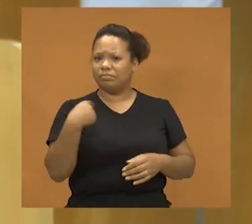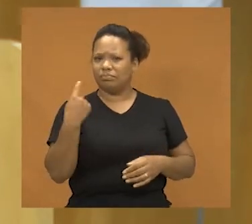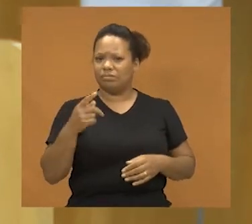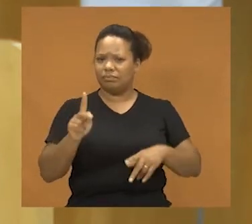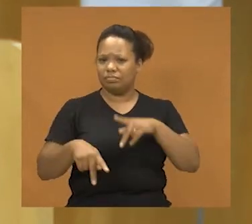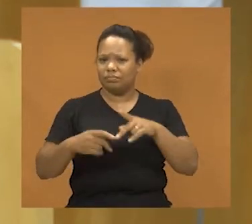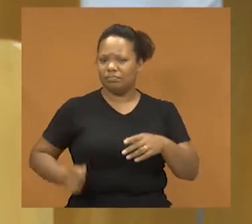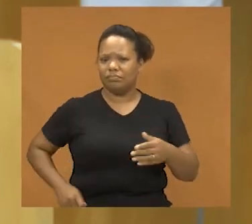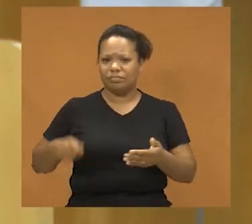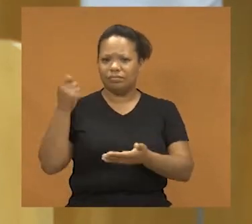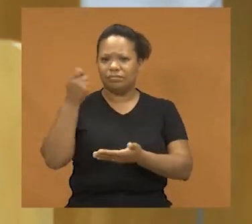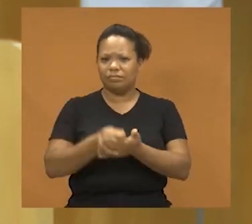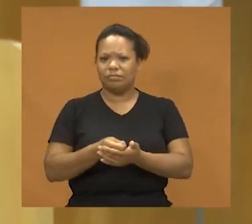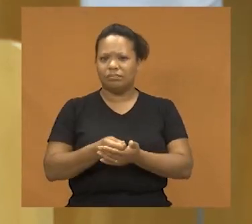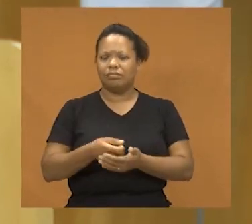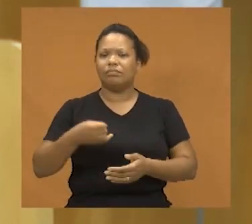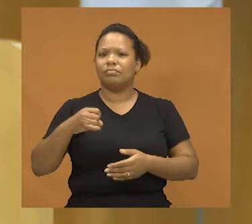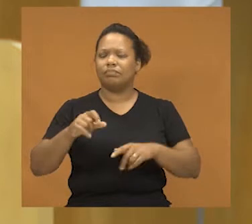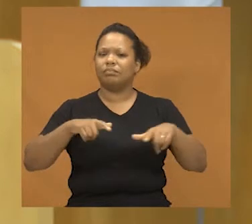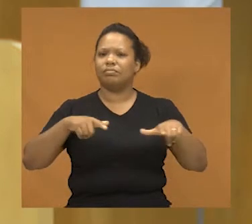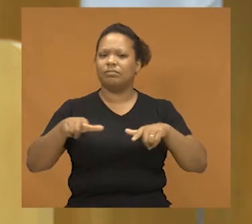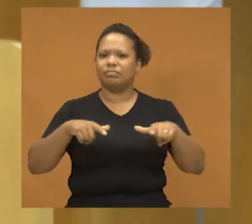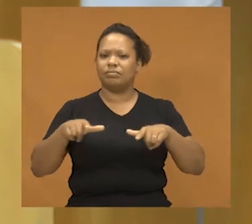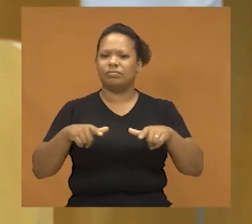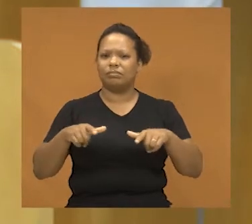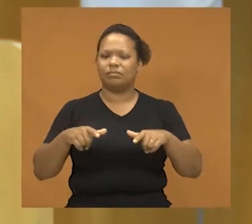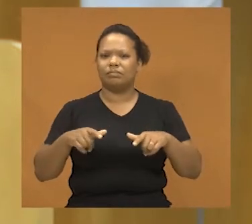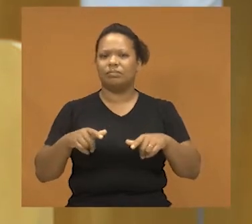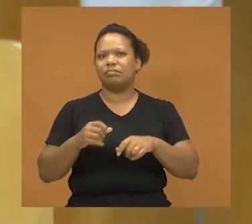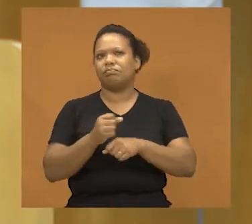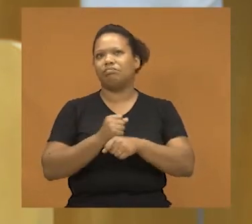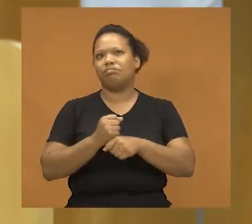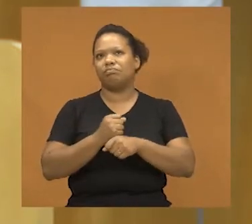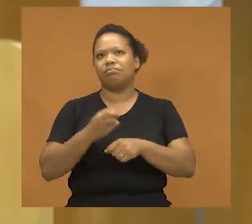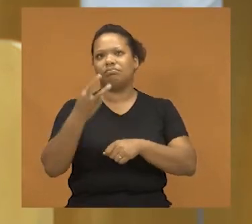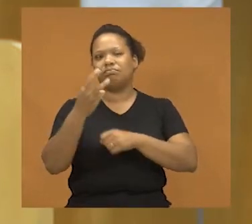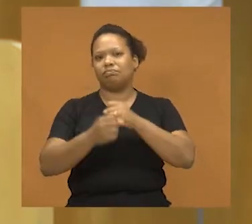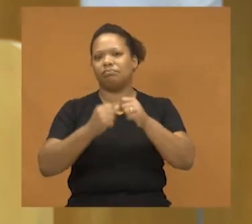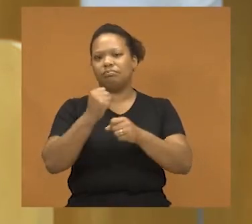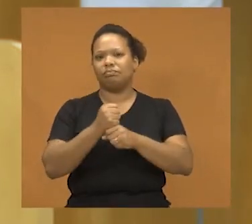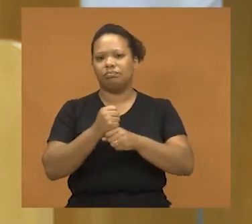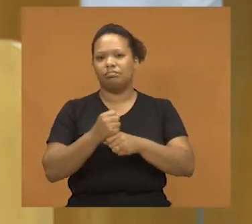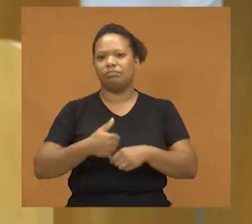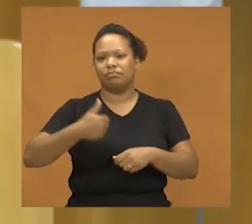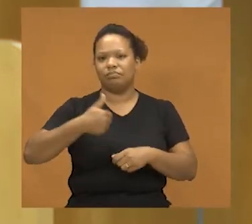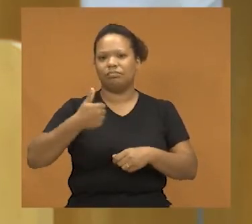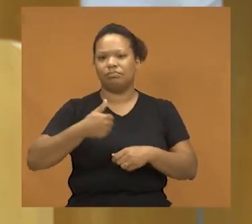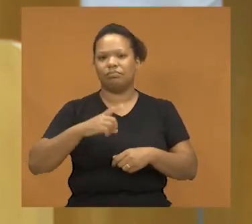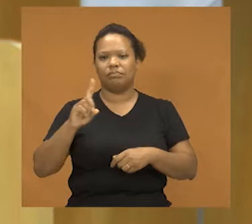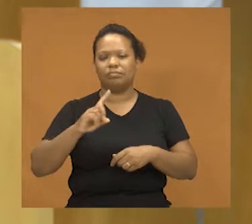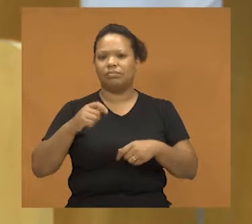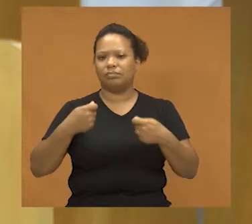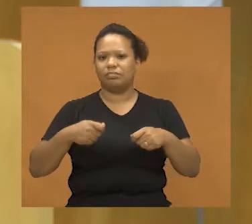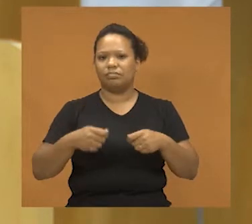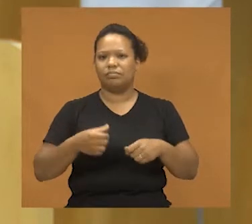bolsos. Se nós fizermos um trabalho que vai durar 3 anos e que não precisa